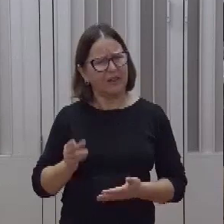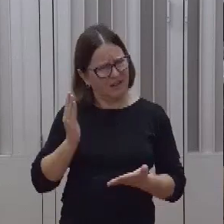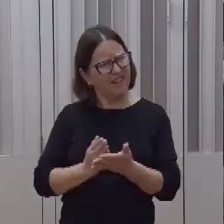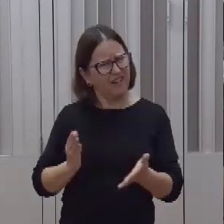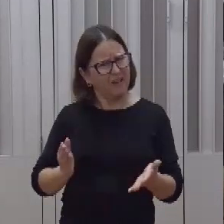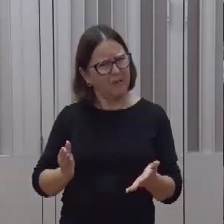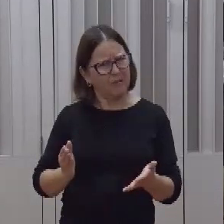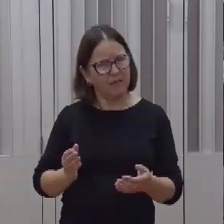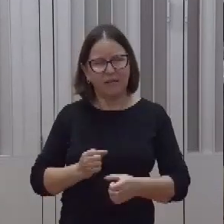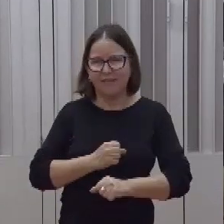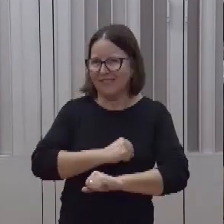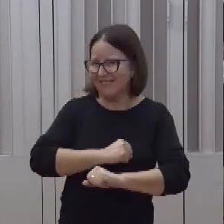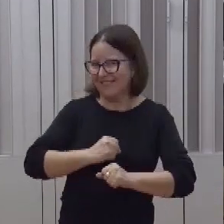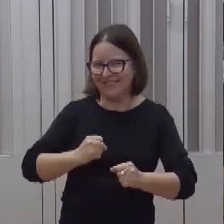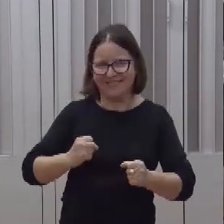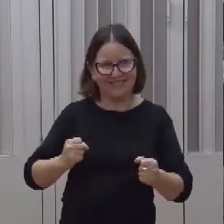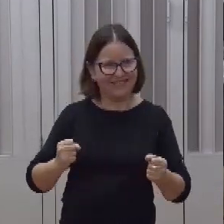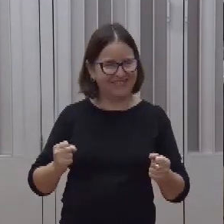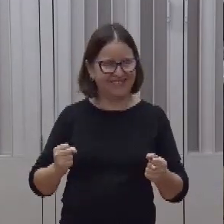Impossível.